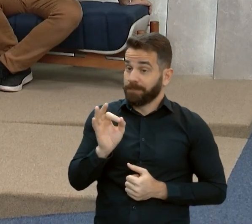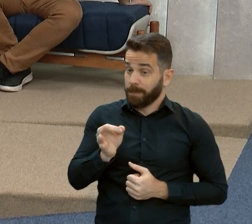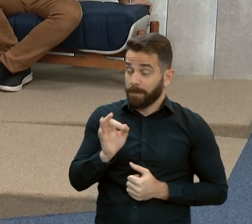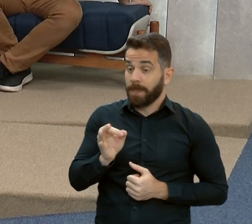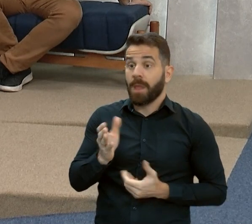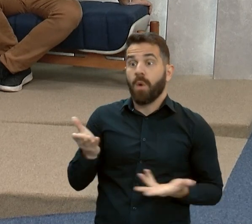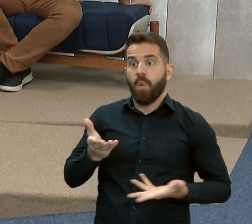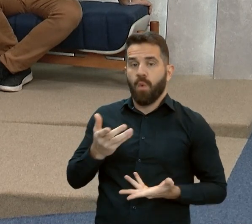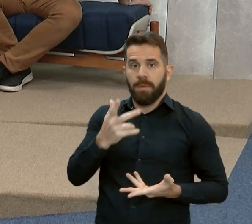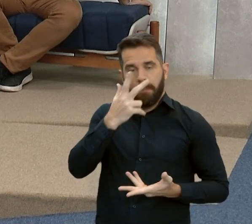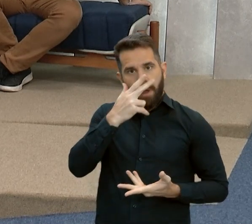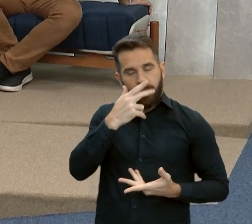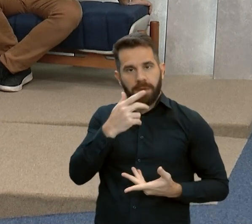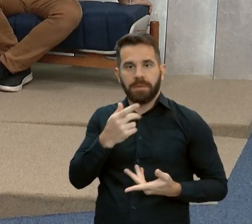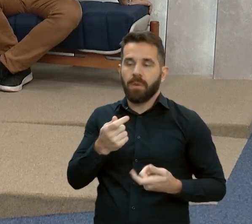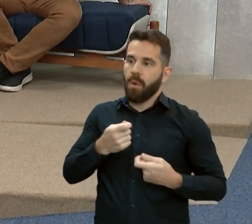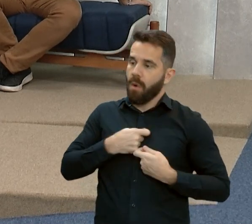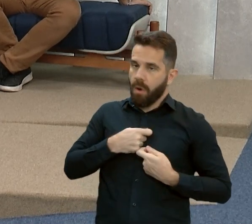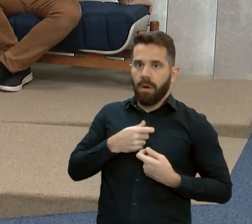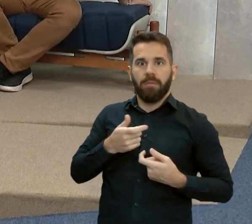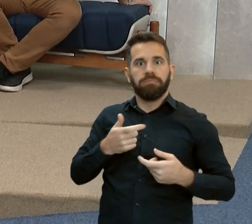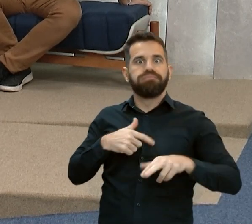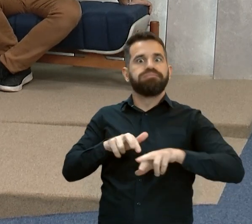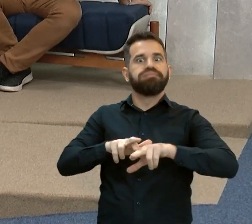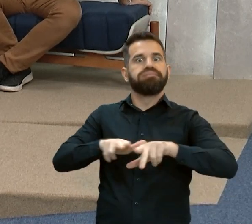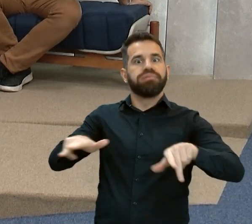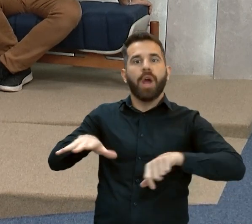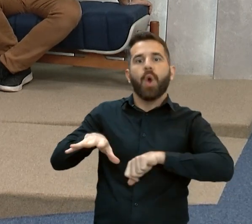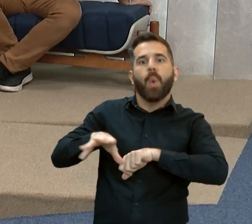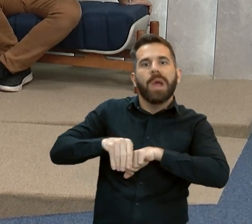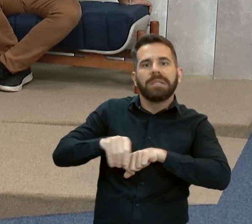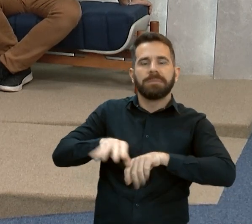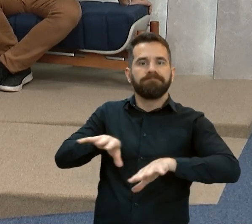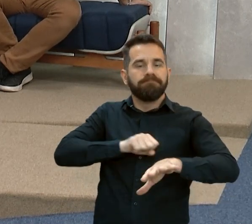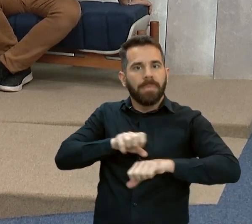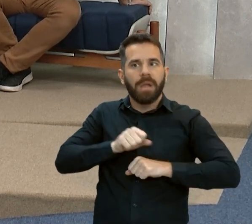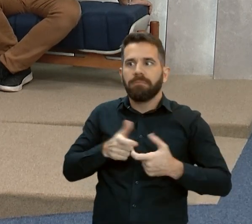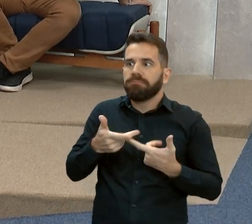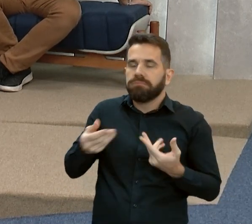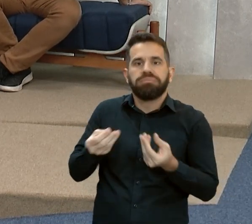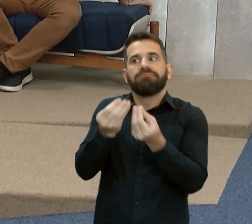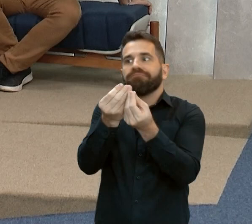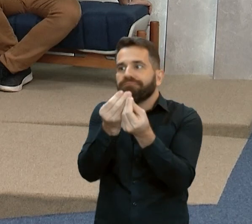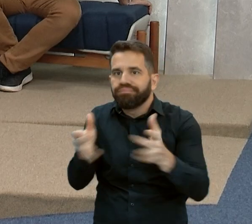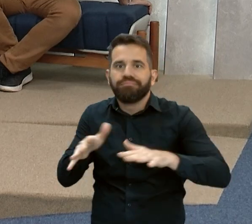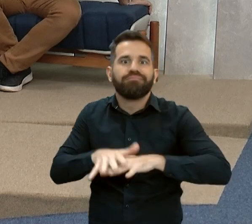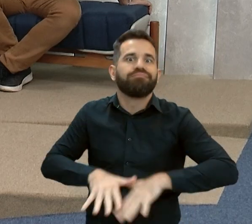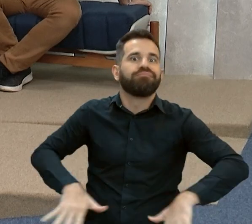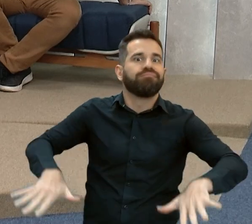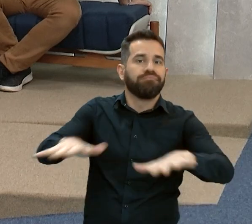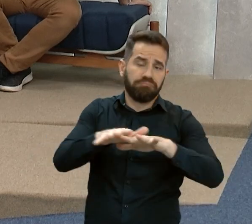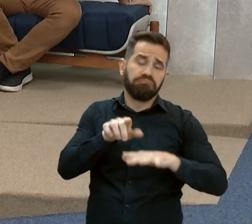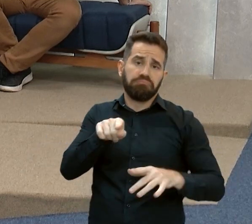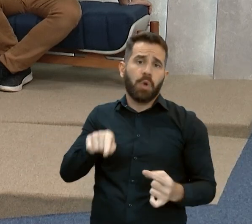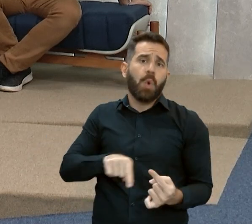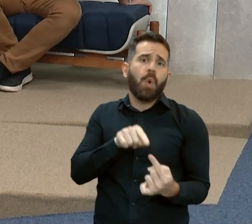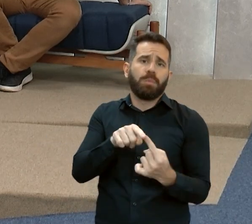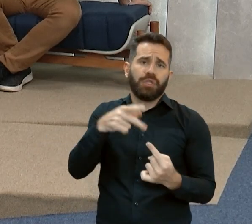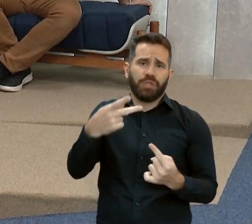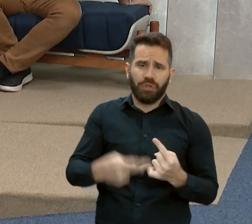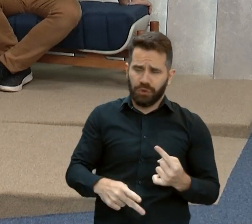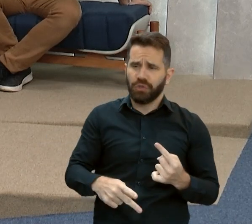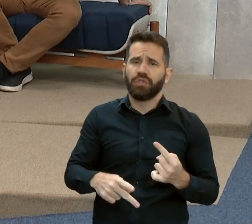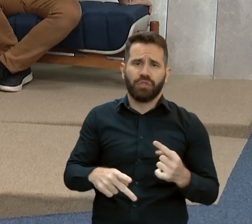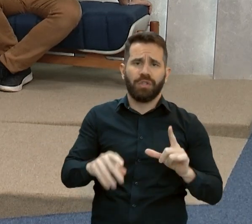a nossa programação hoje, ela serve realmente para levar conhecimento para o nosso público. É uma TV educativa, é esse o propósito